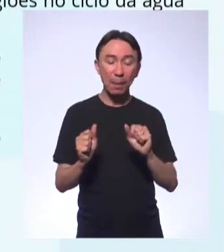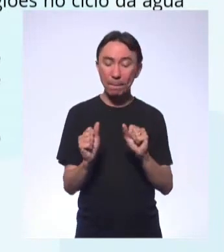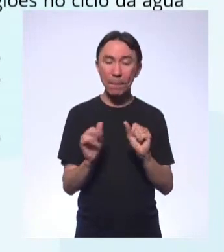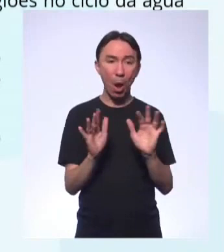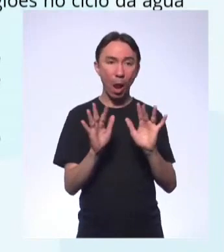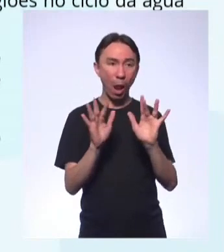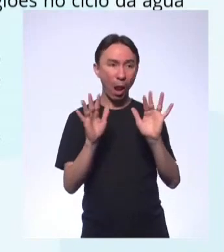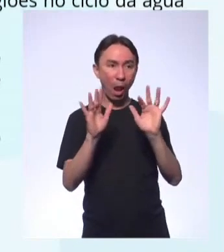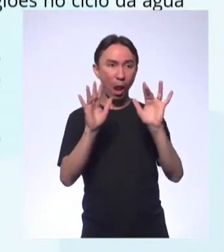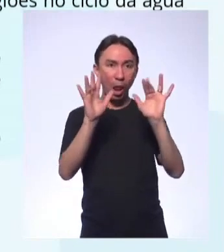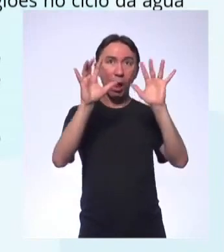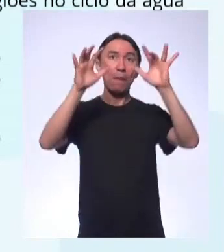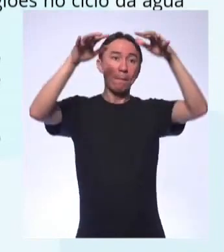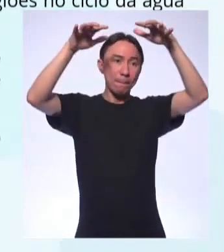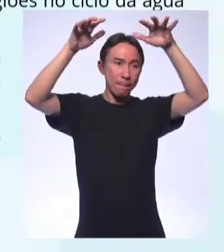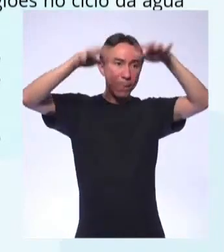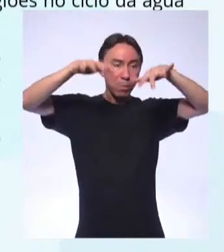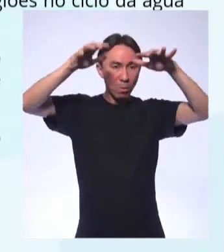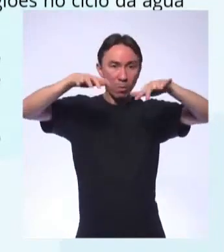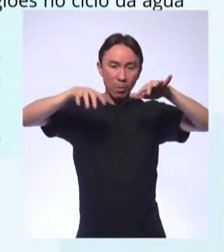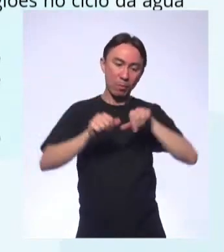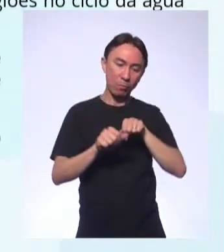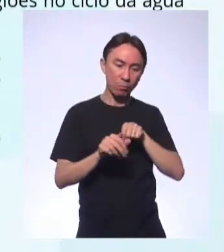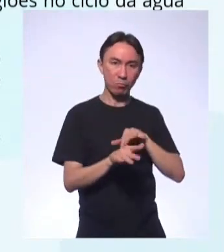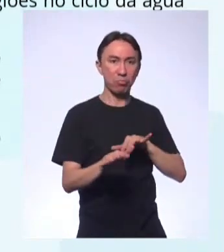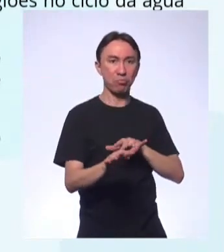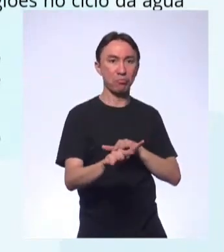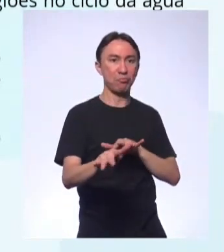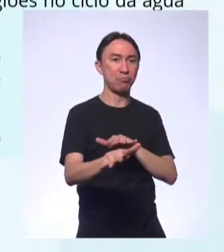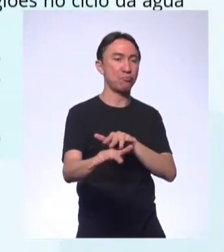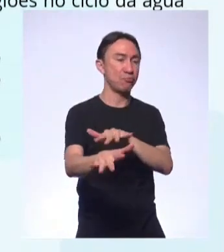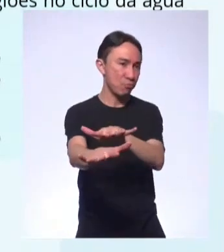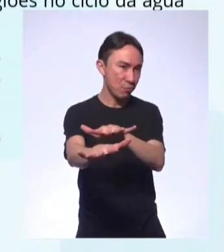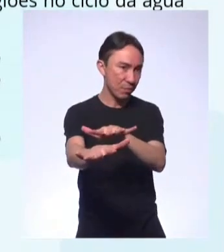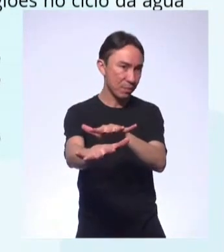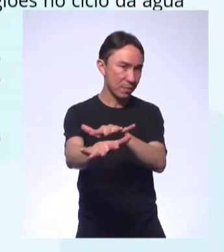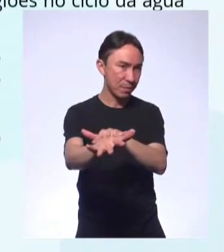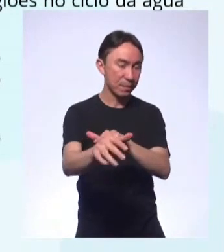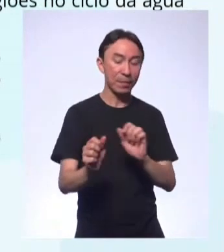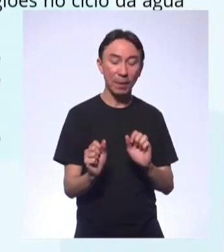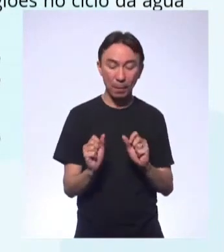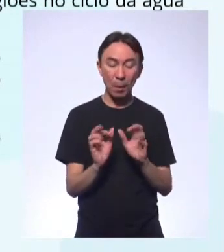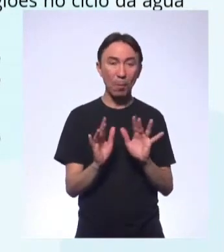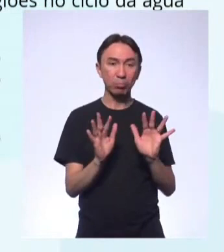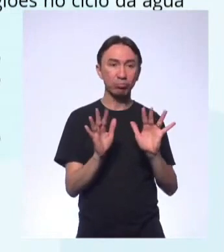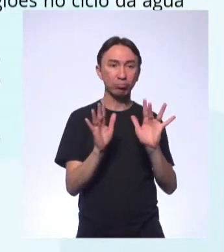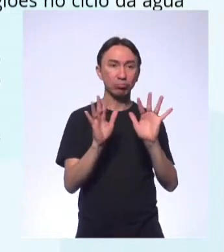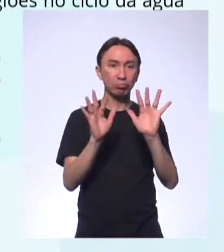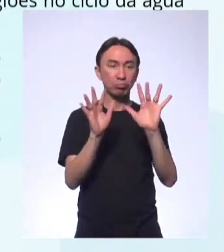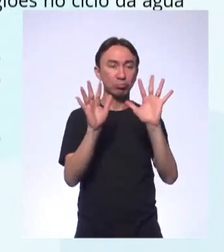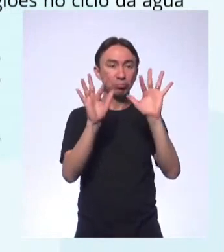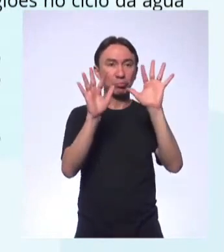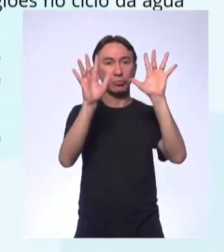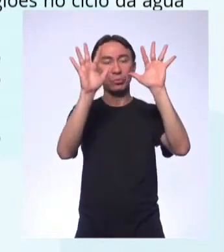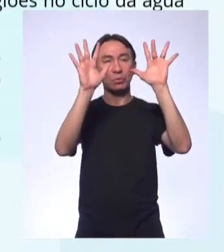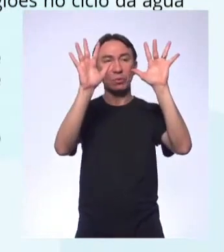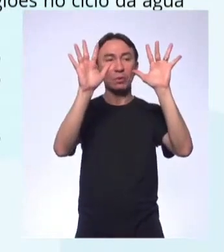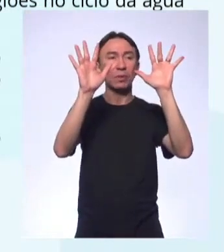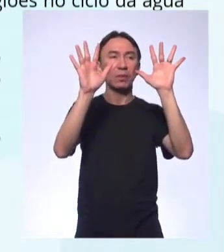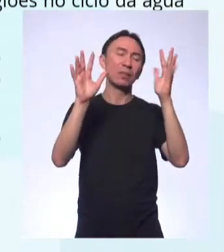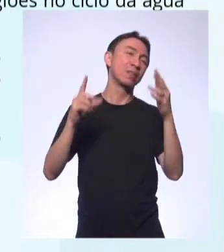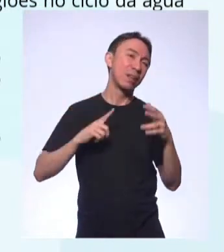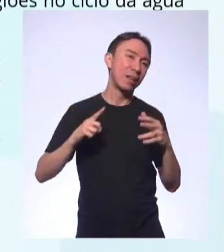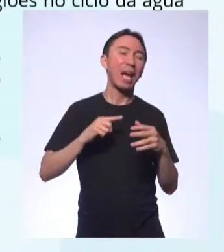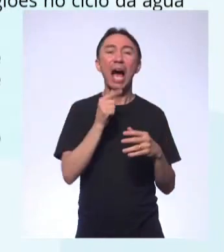precipitação e o escoamento superficial, certo? A evaporação é que nós temos a água nos